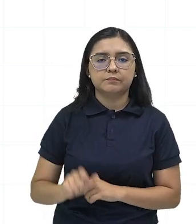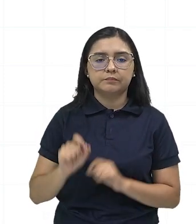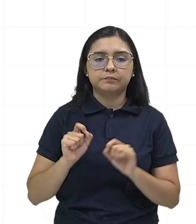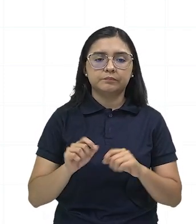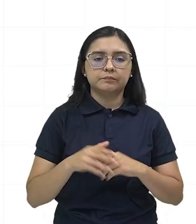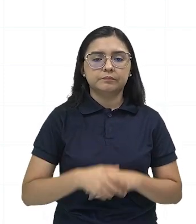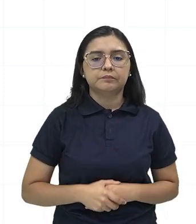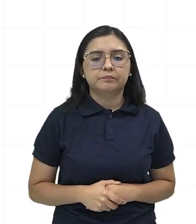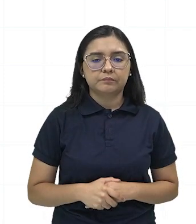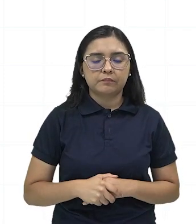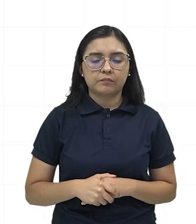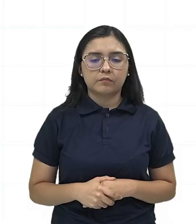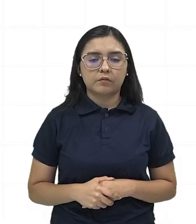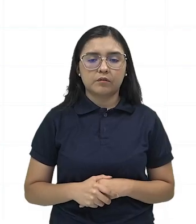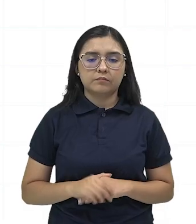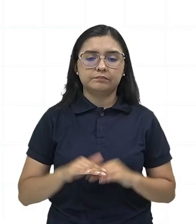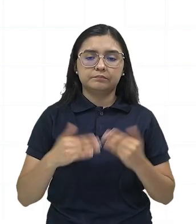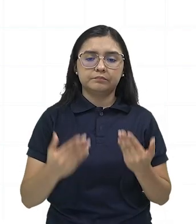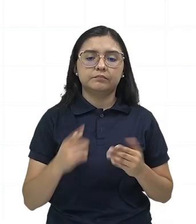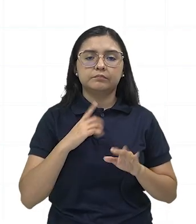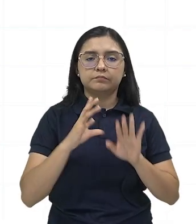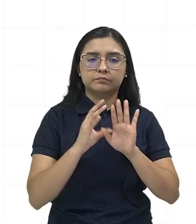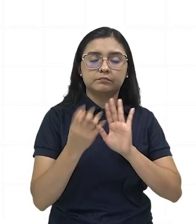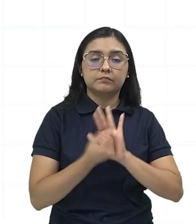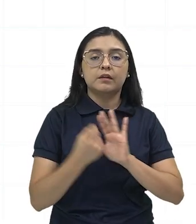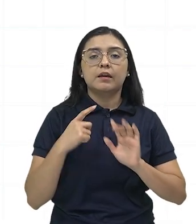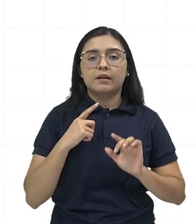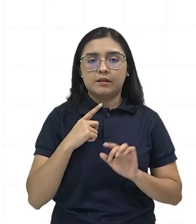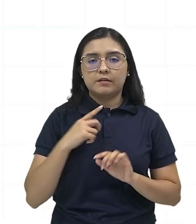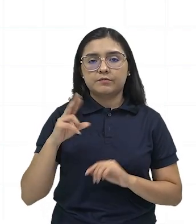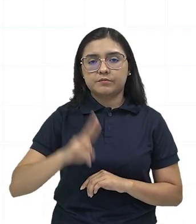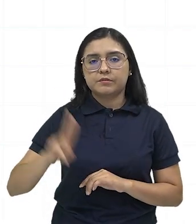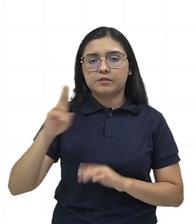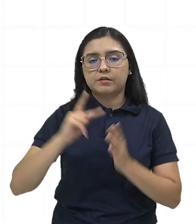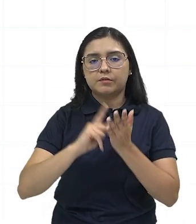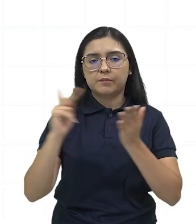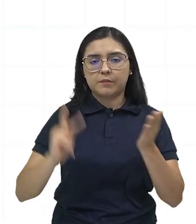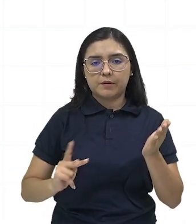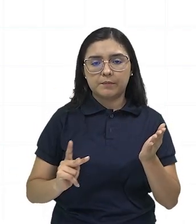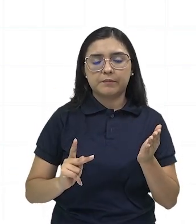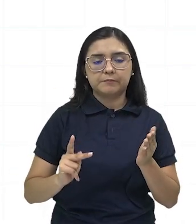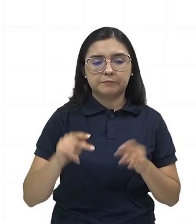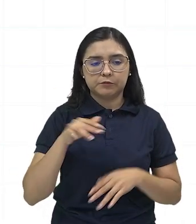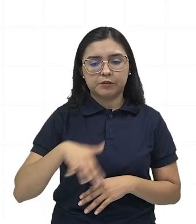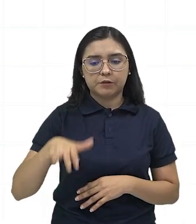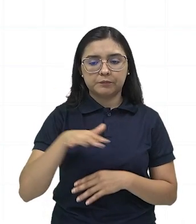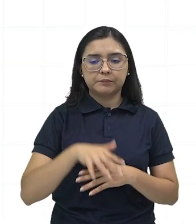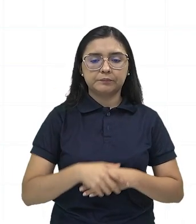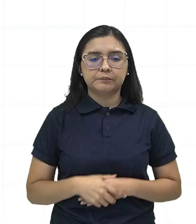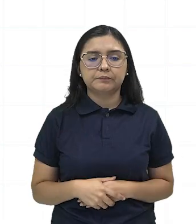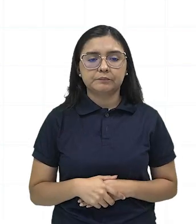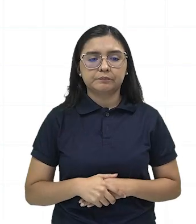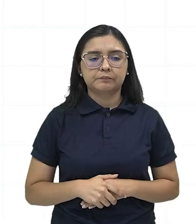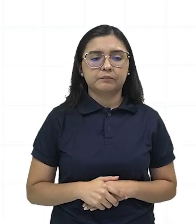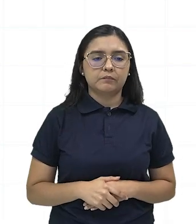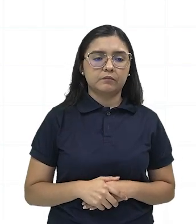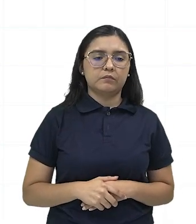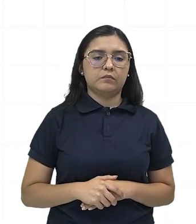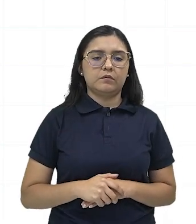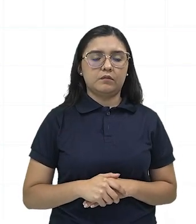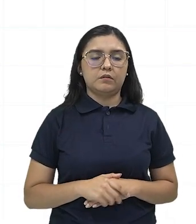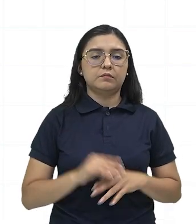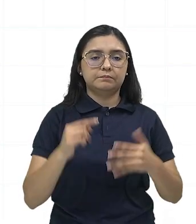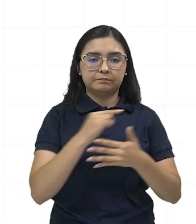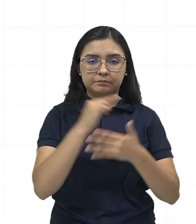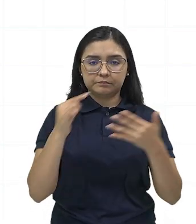mais familiar. Então o simbolismo ele também é bastante presente nos poemas de forma geral. Saindo aqui dos elementos